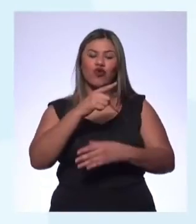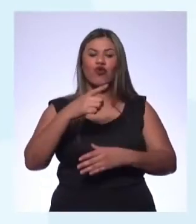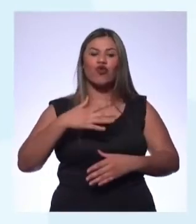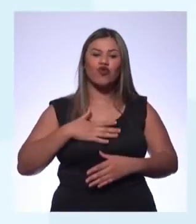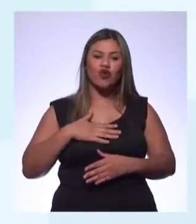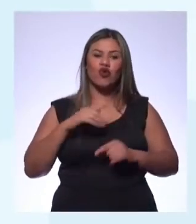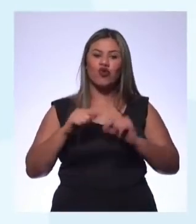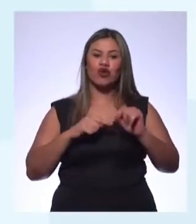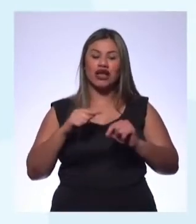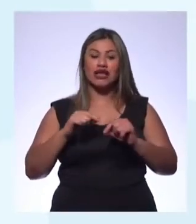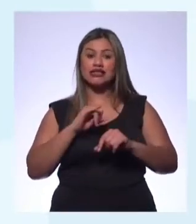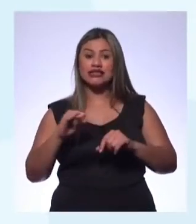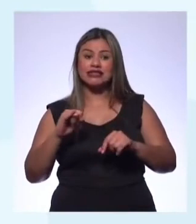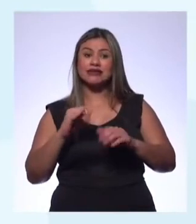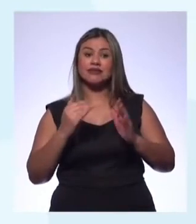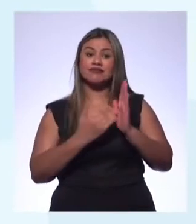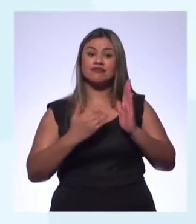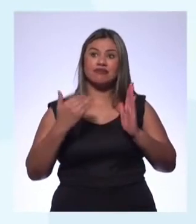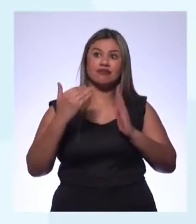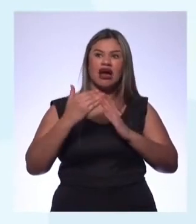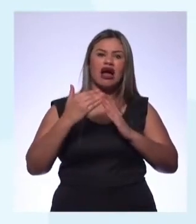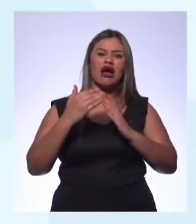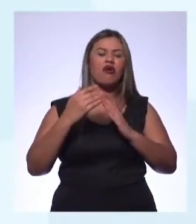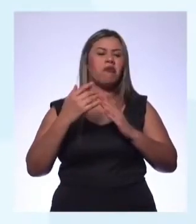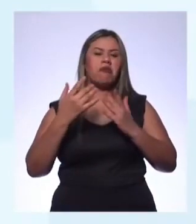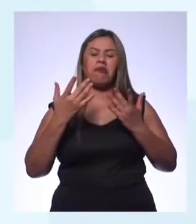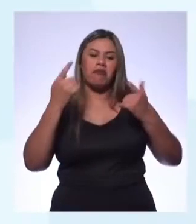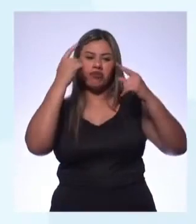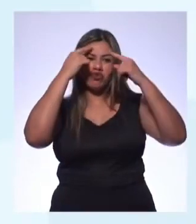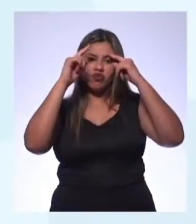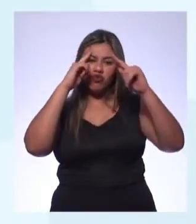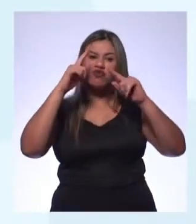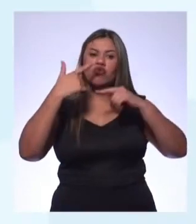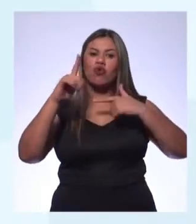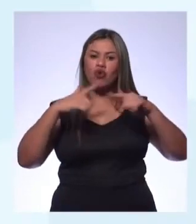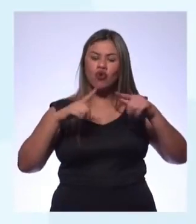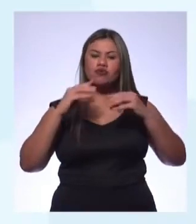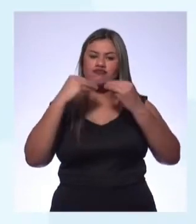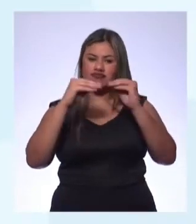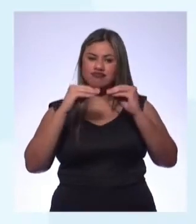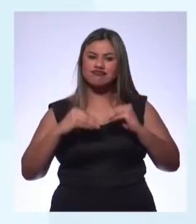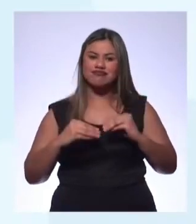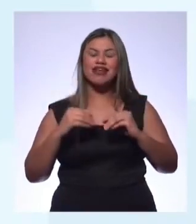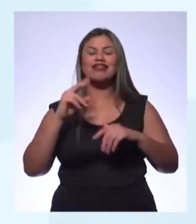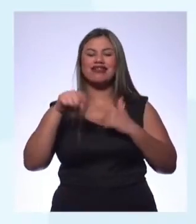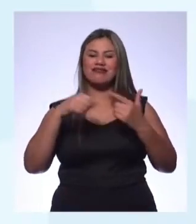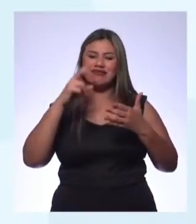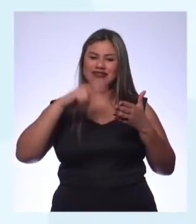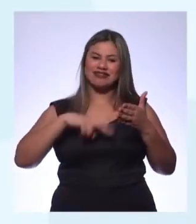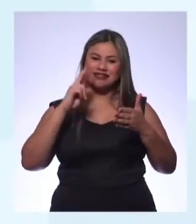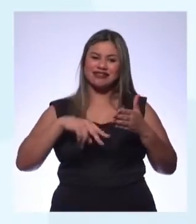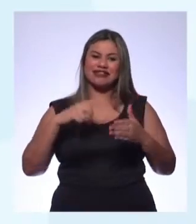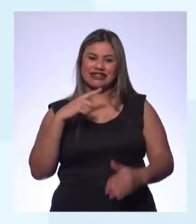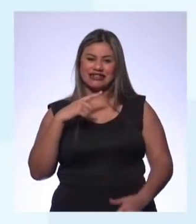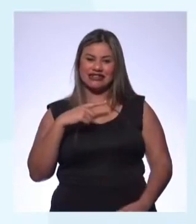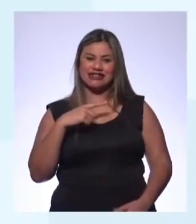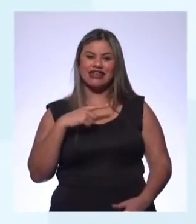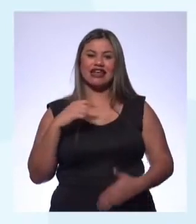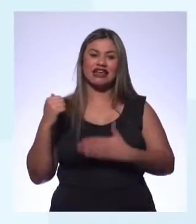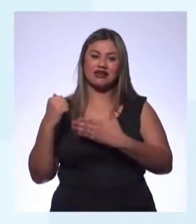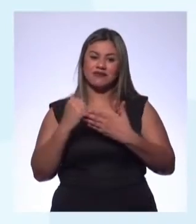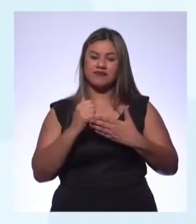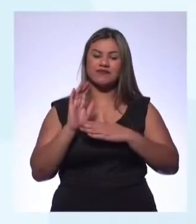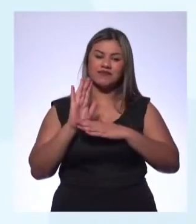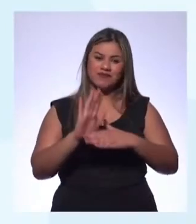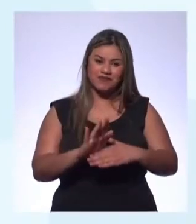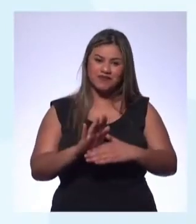gostou, de repente se você tiver mais alguma dúvida, né, professor? Você pode colocar que a gente lê aí depois e tenta trazer numa outra